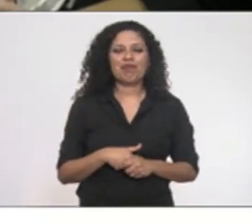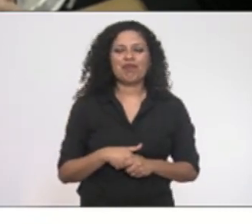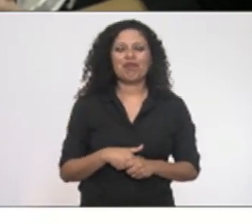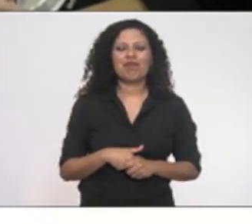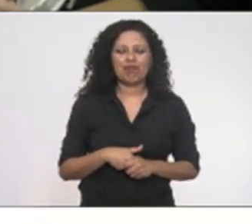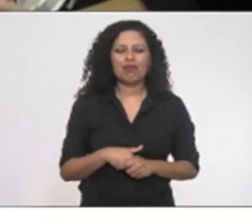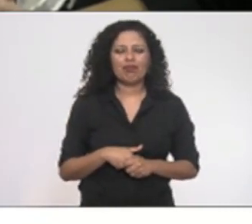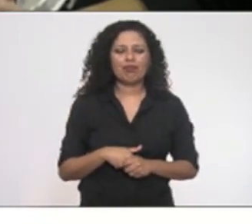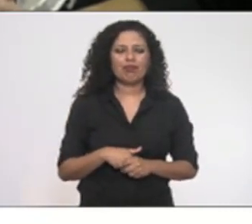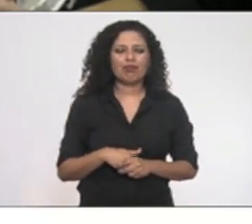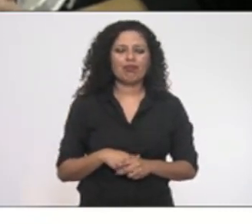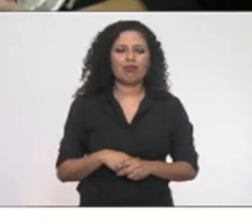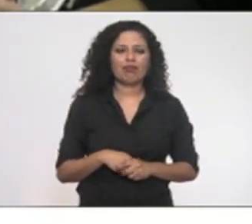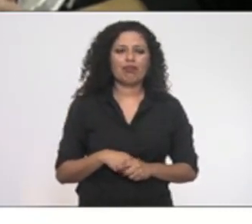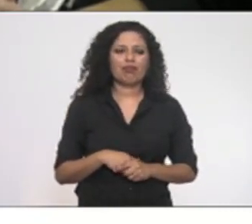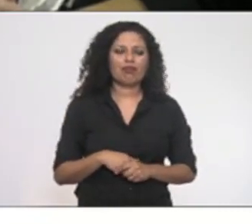crie-se